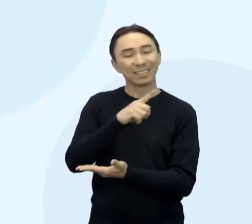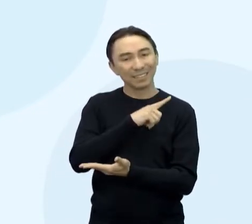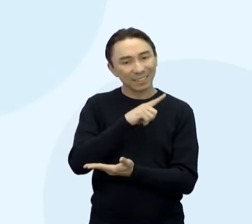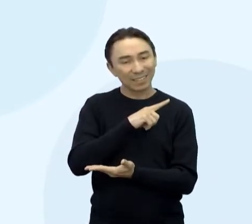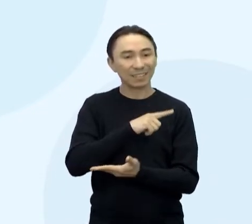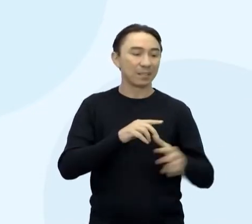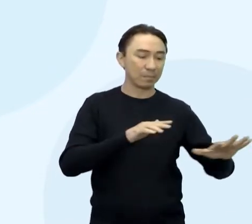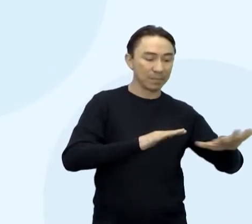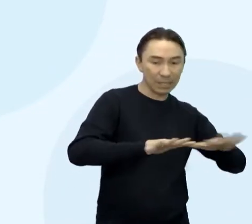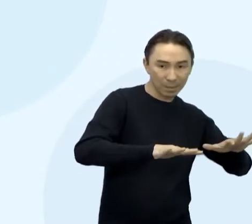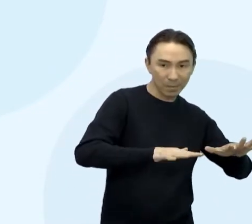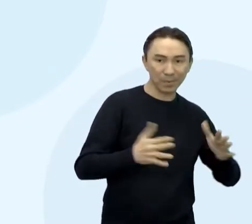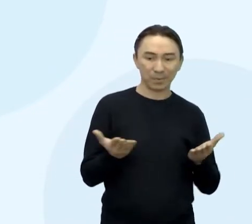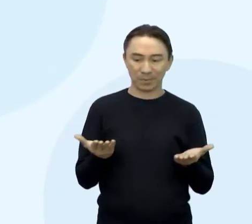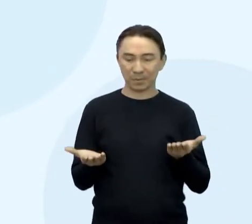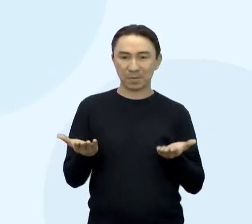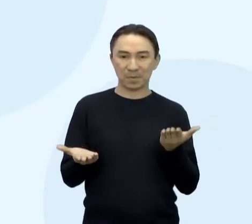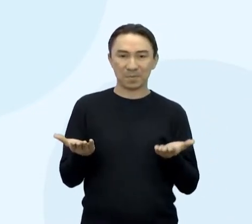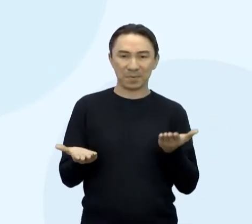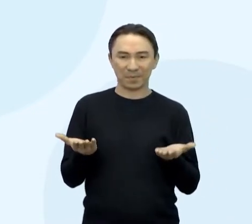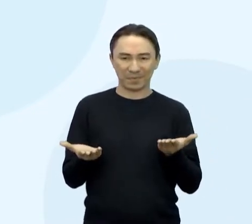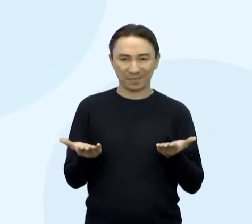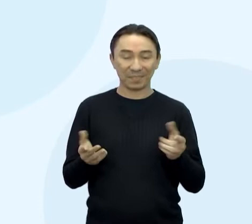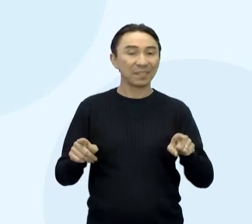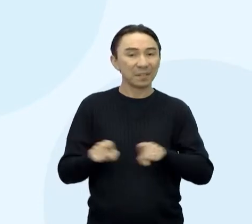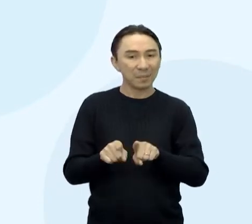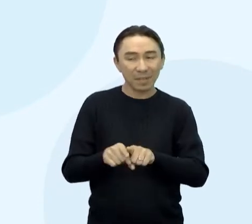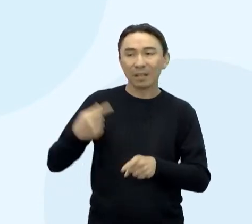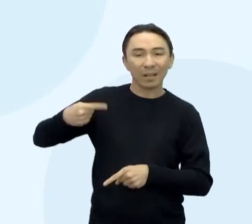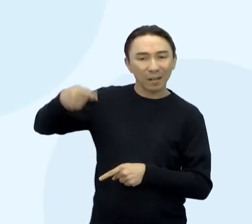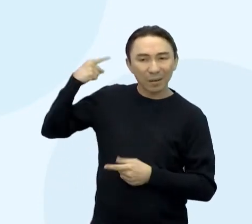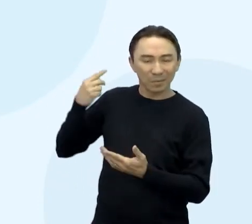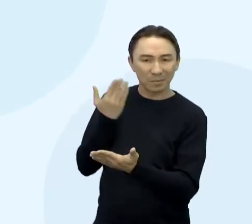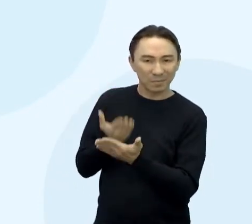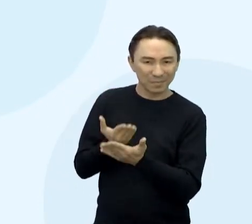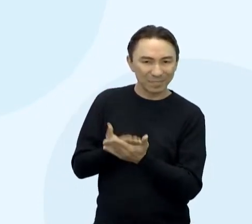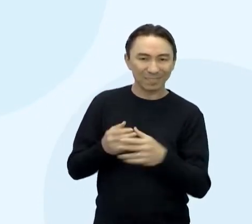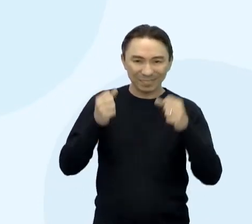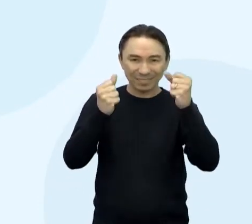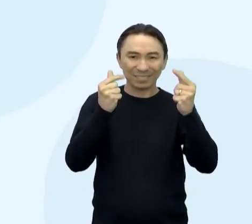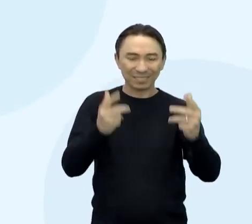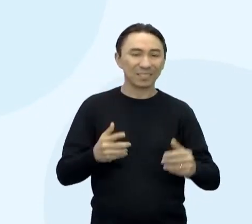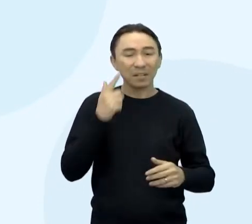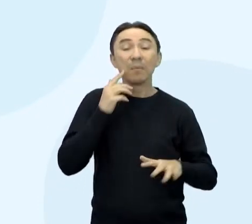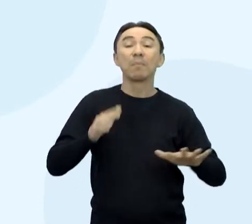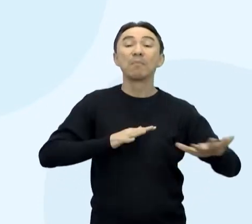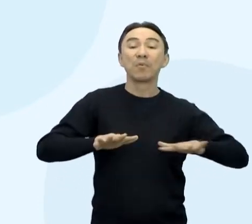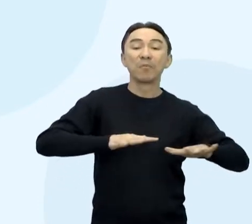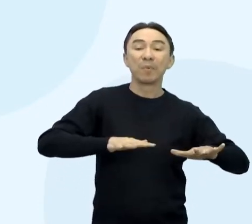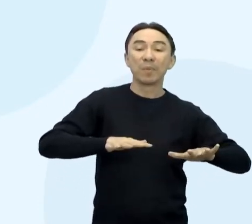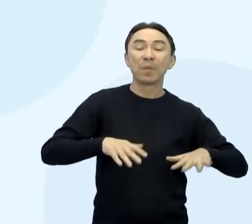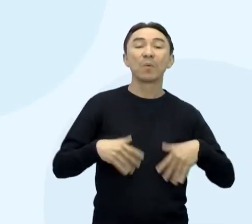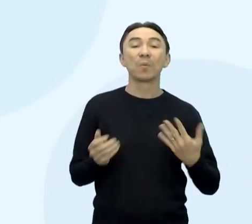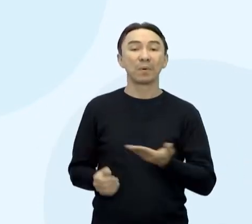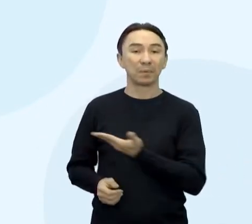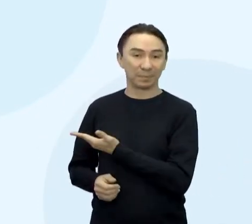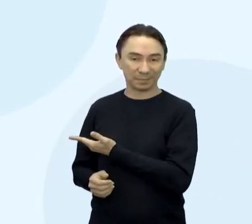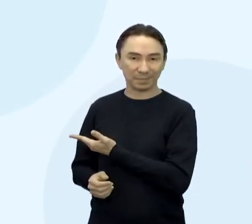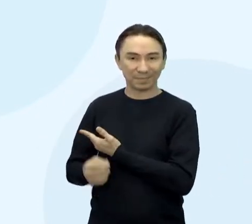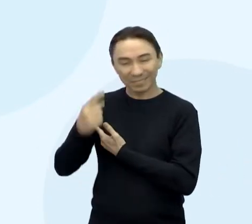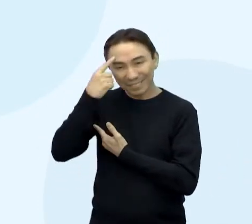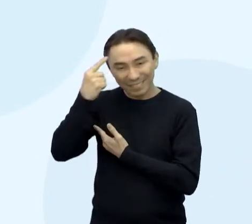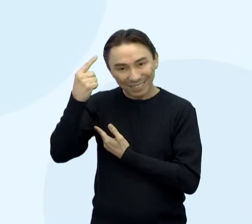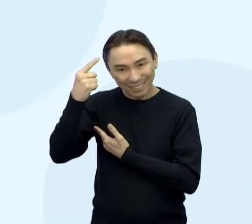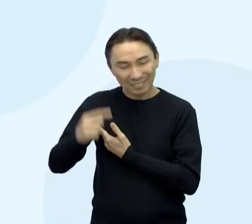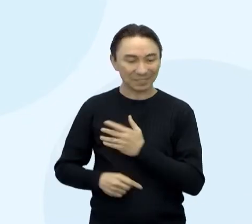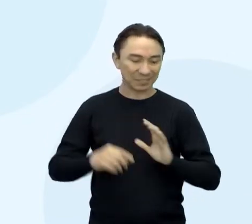equilíbrio. E aí a gente falou também na aula passada sobre isso daí. Qual é o movimento que está acontecendo aí? Vamos pensar lá na Terra, vamos transportar